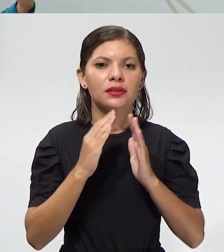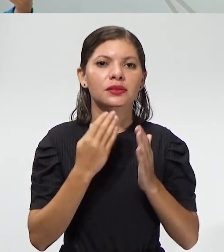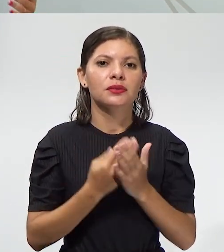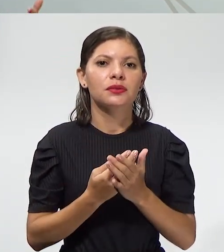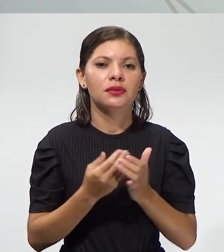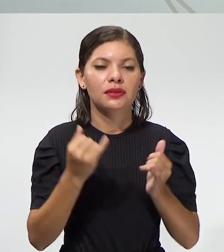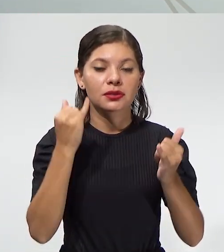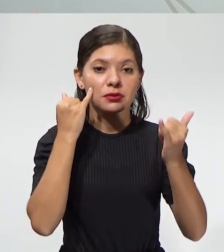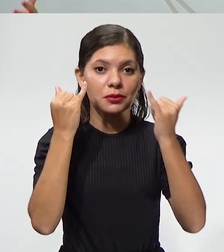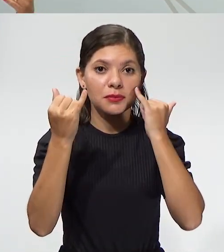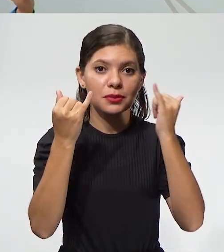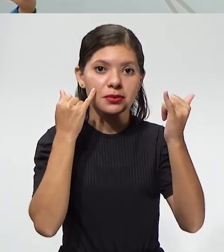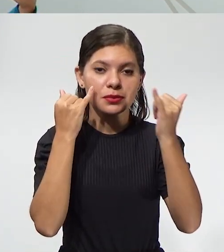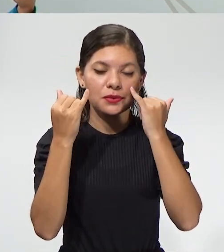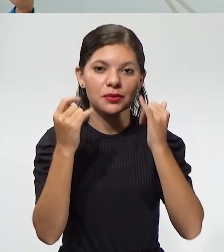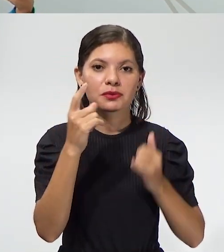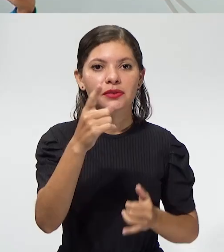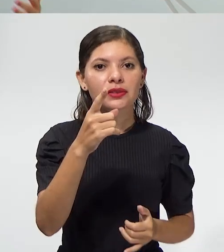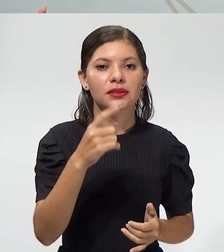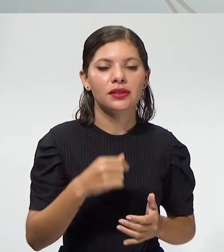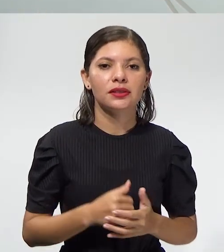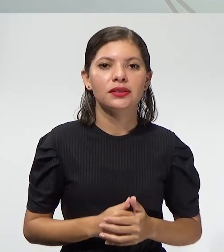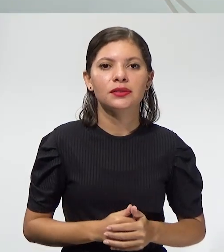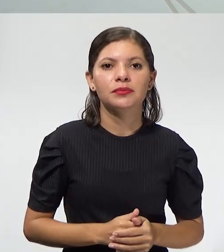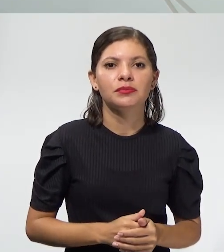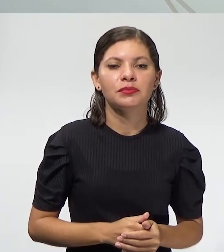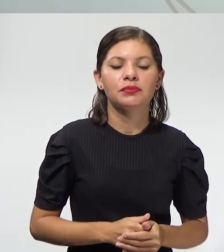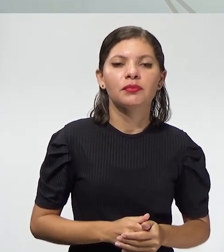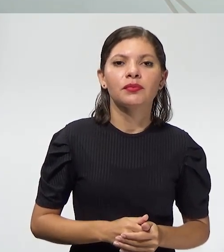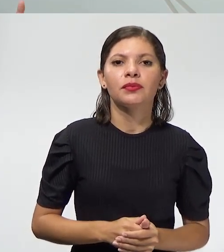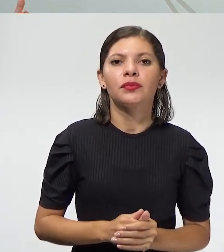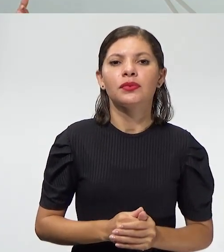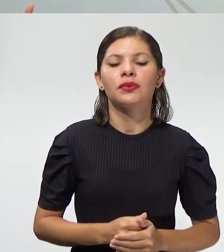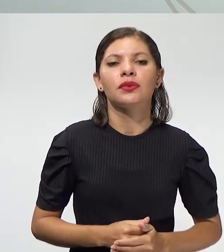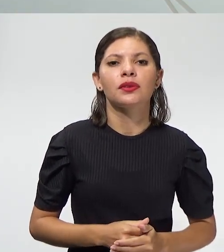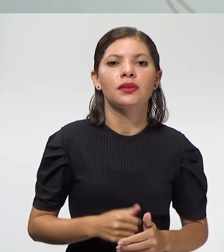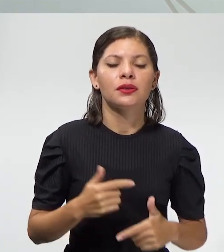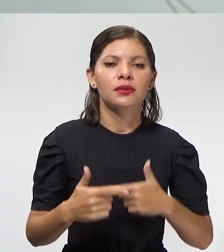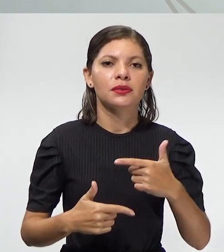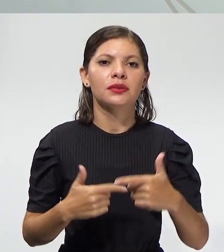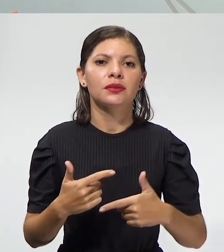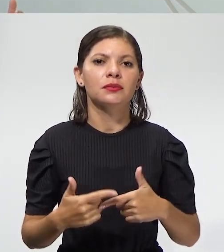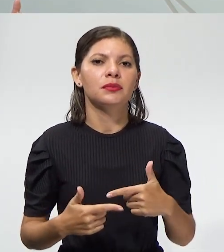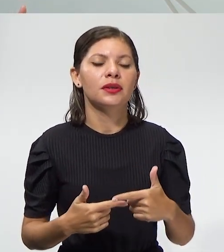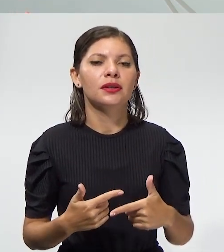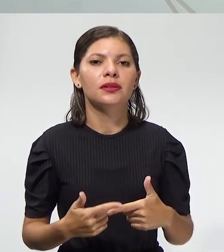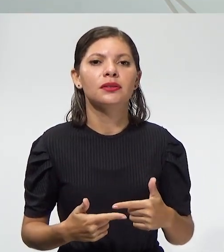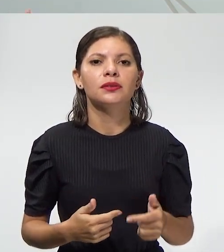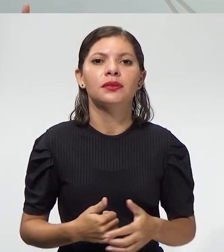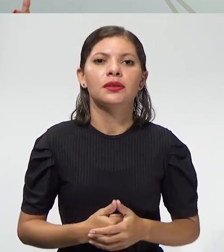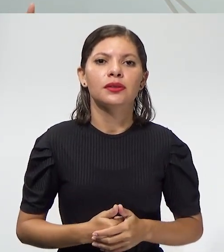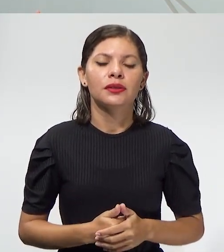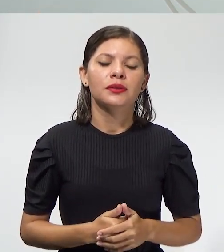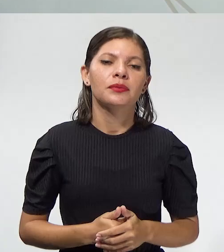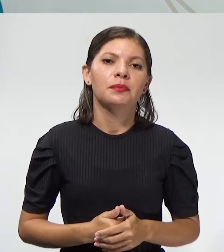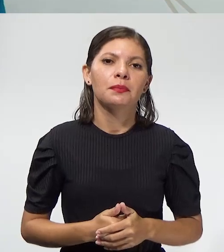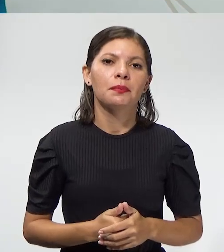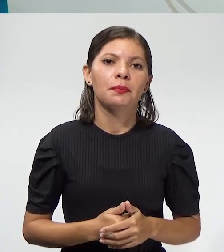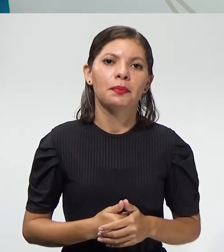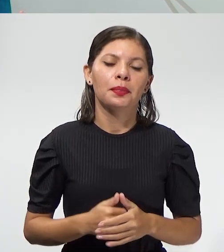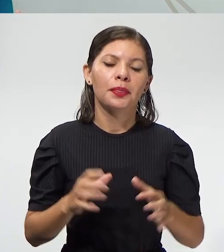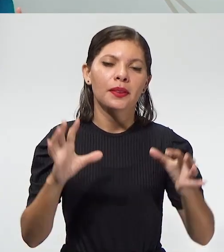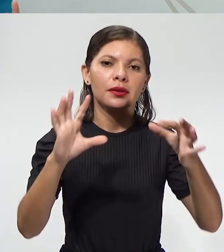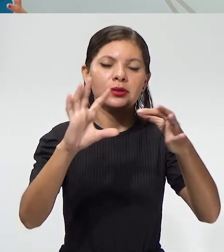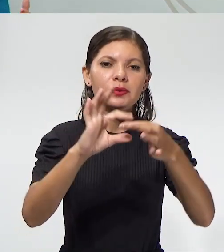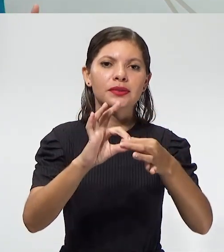vocês as informações e as percepções de mundo que elas têm. Então, o resultado desse trabalho nós esperamos que